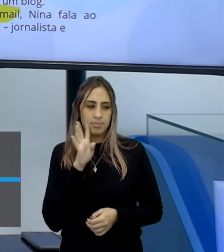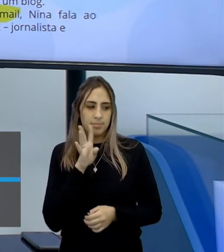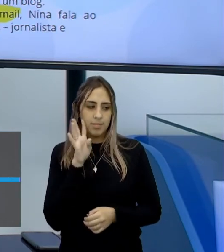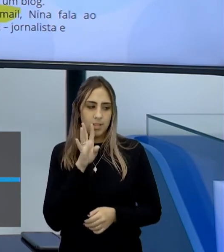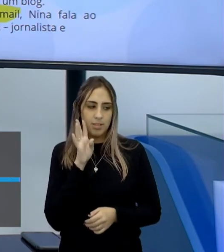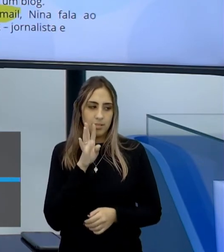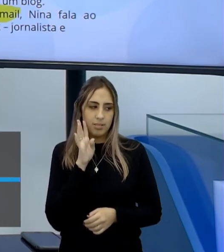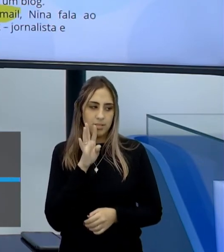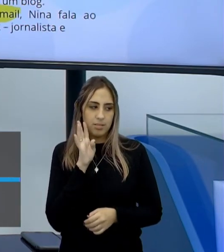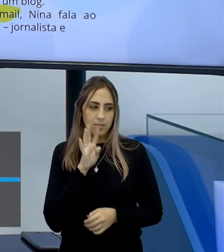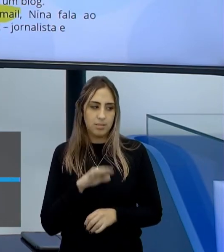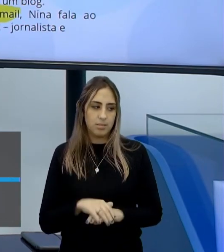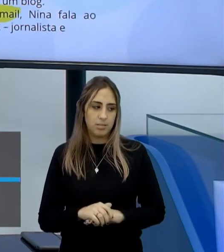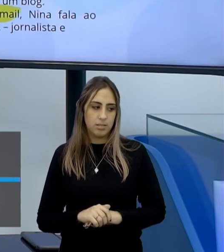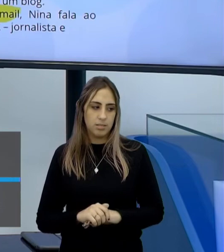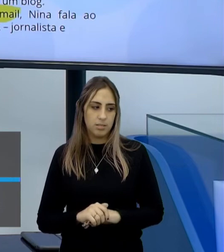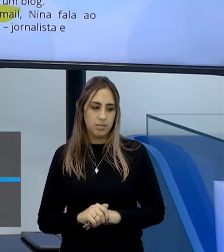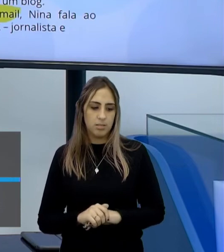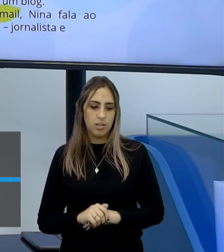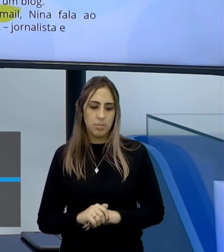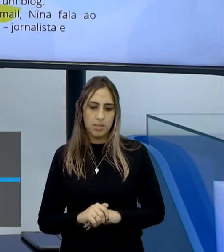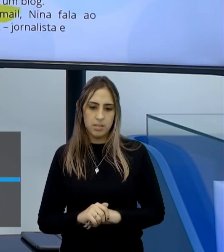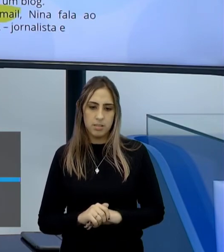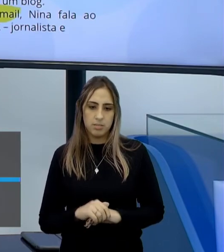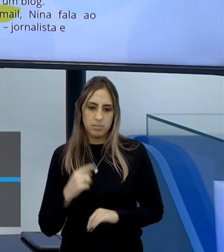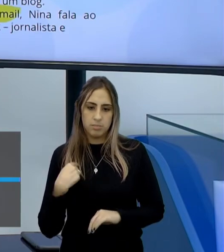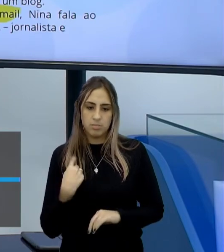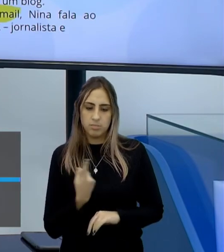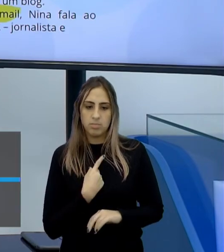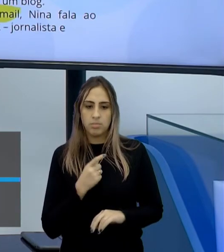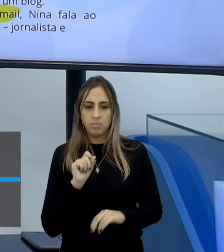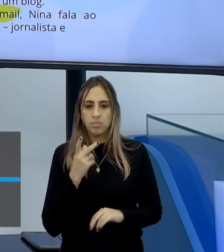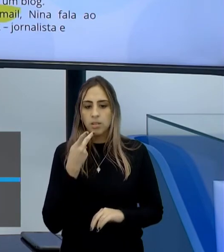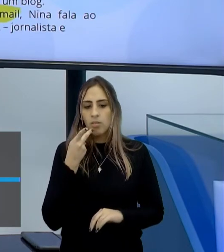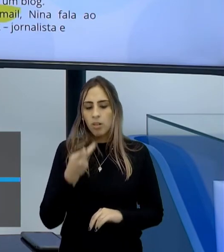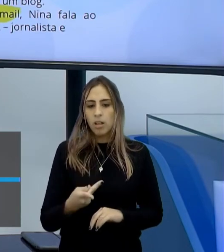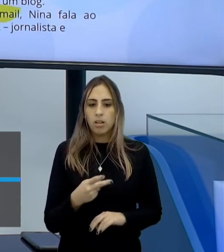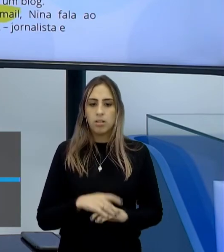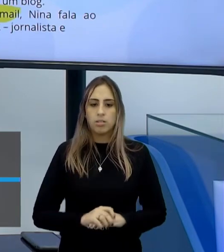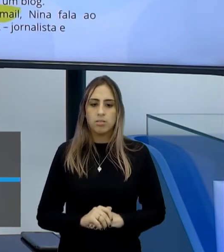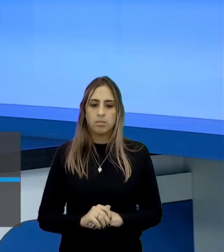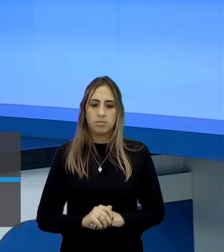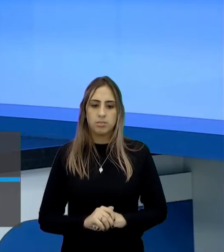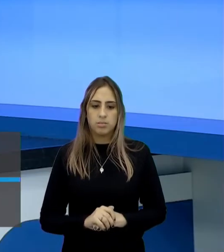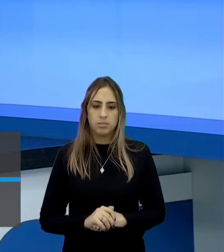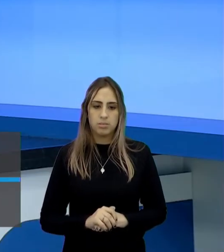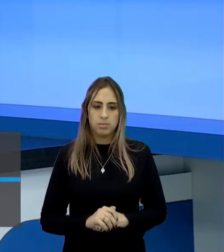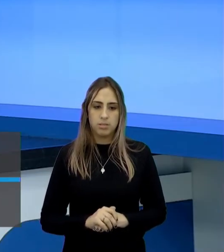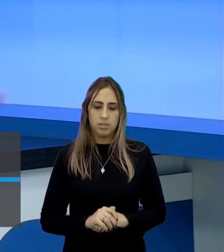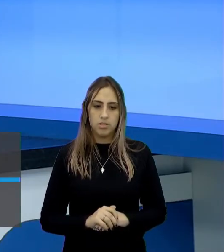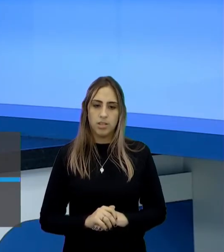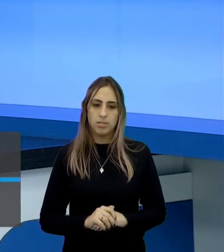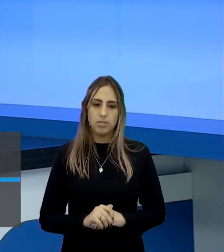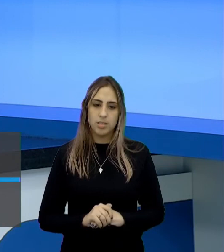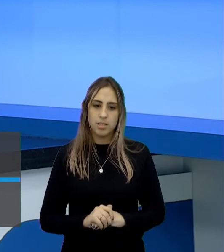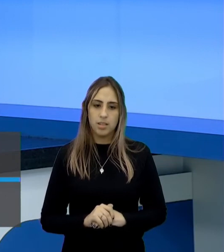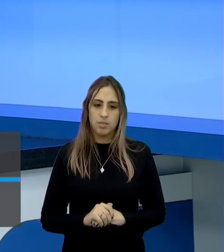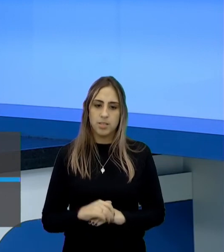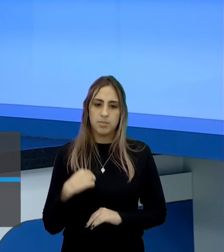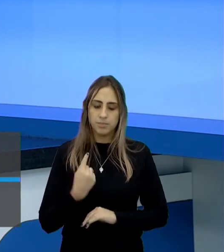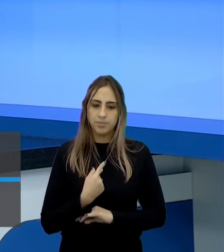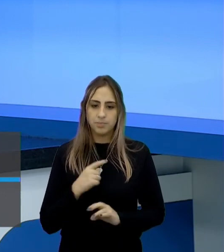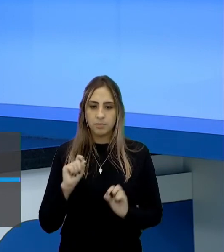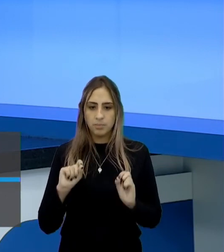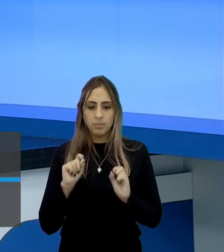também é você, às vezes o entrevistado tem alguma questão que ele não queira comentar. Então, há que se tomar muito cuidado com a